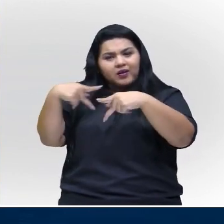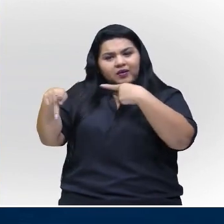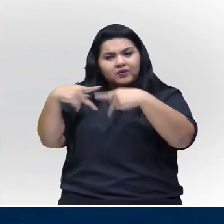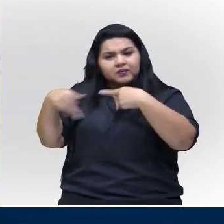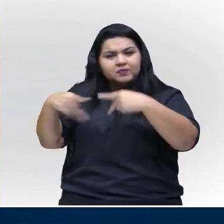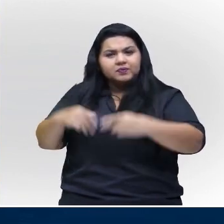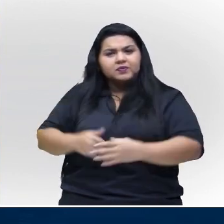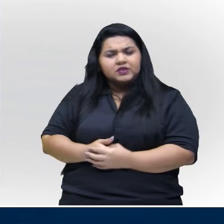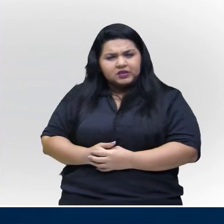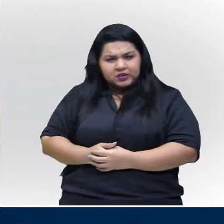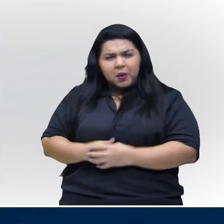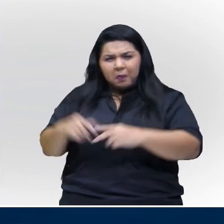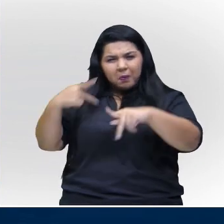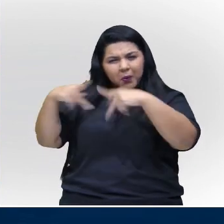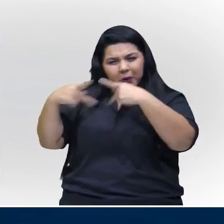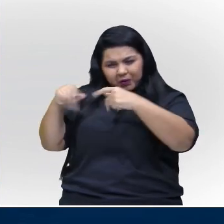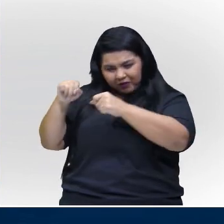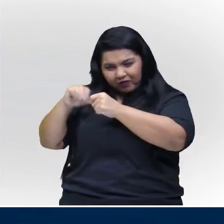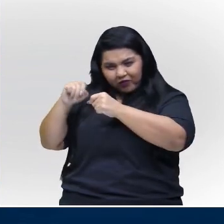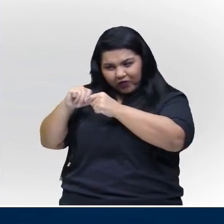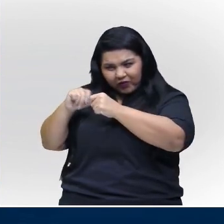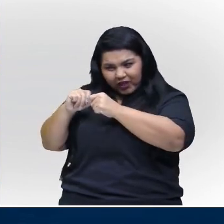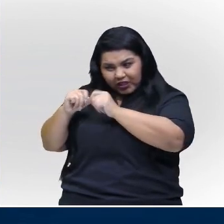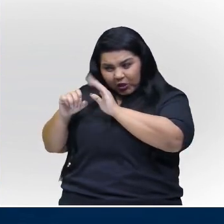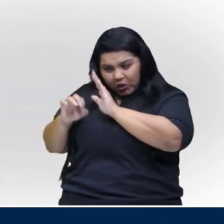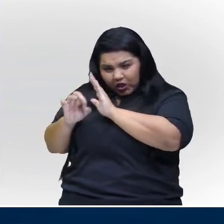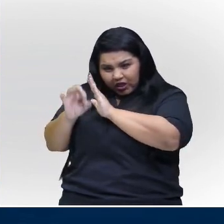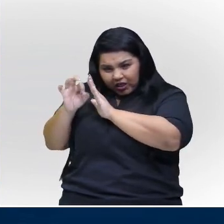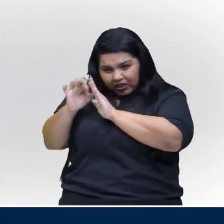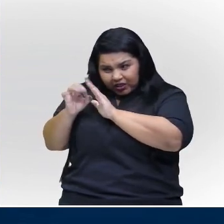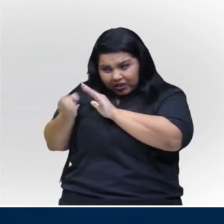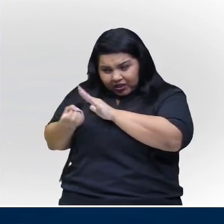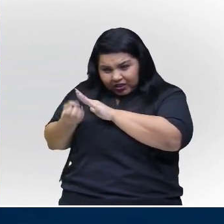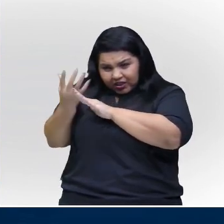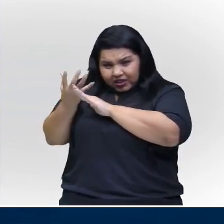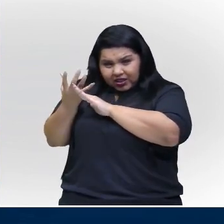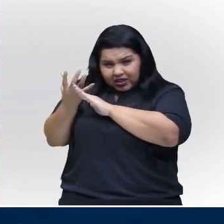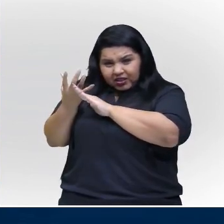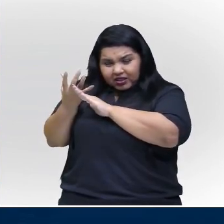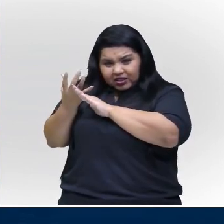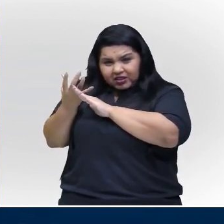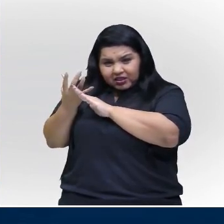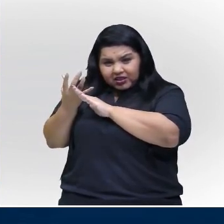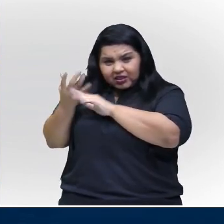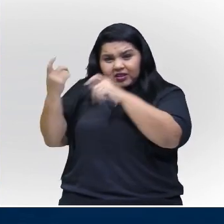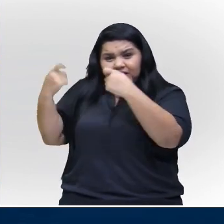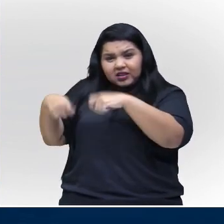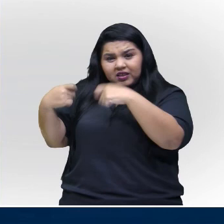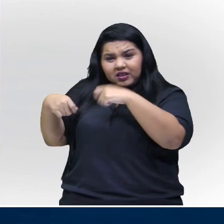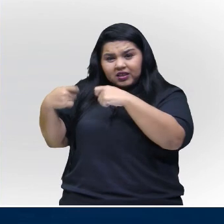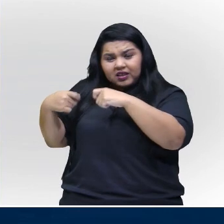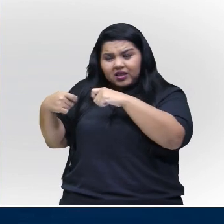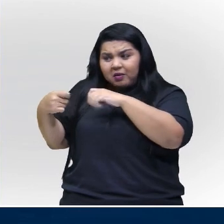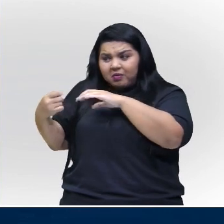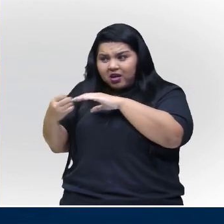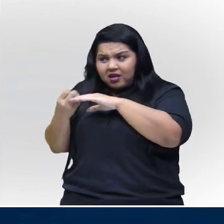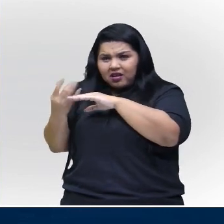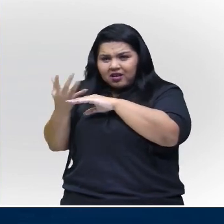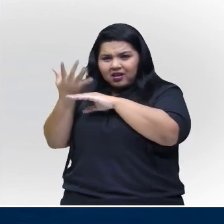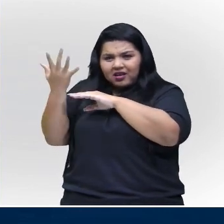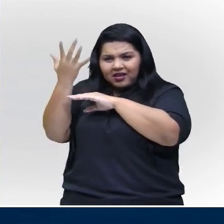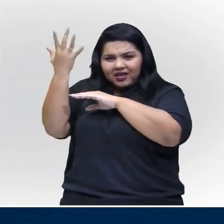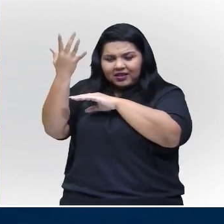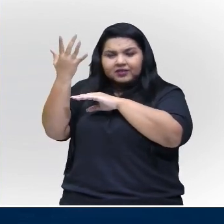célula. Aquela proteína que foi produzida lá no ribossomo, que foi secretada pelo retículo endoplasmático, ela precisa passear ali pela célula, precisa